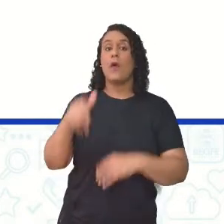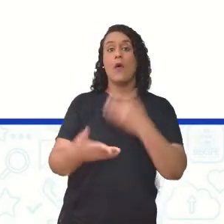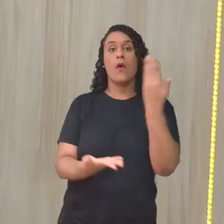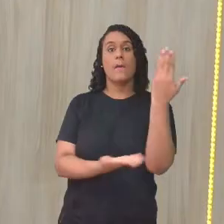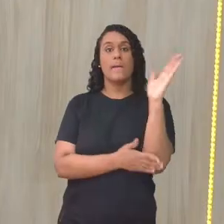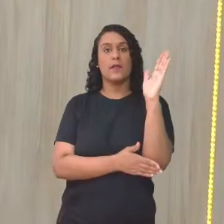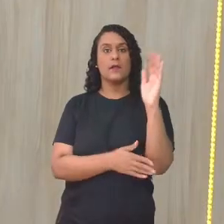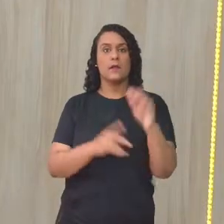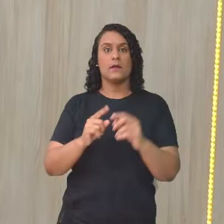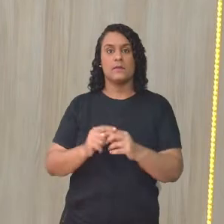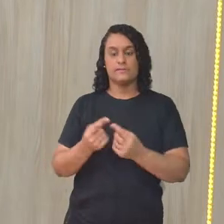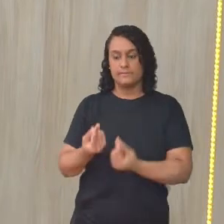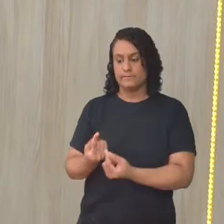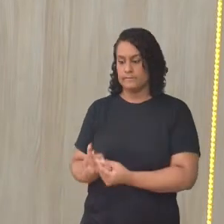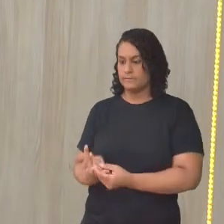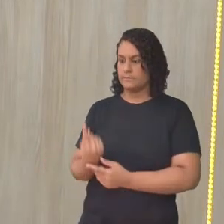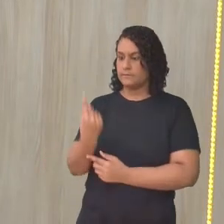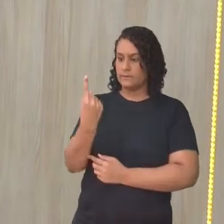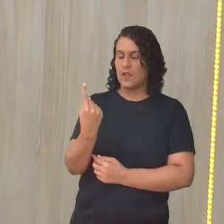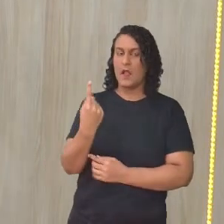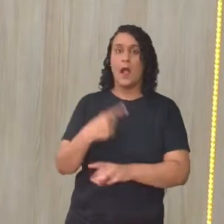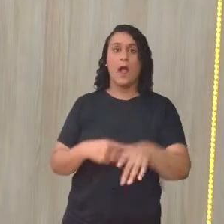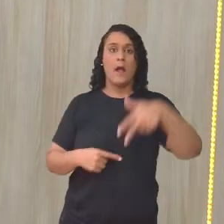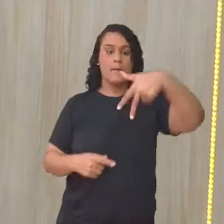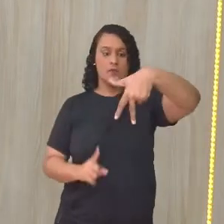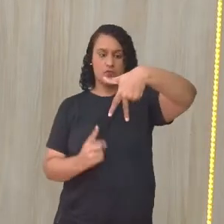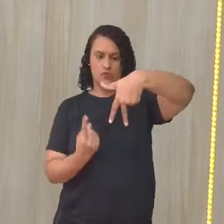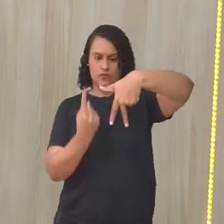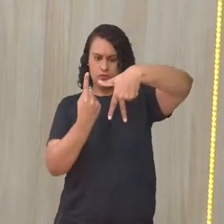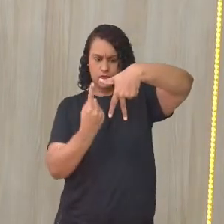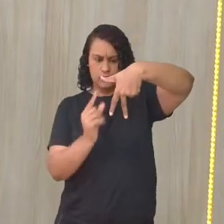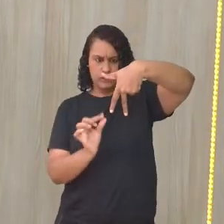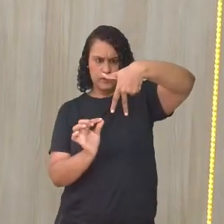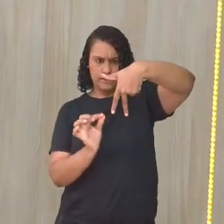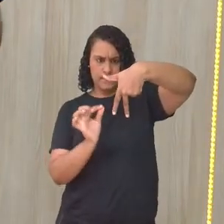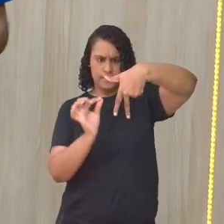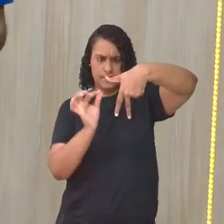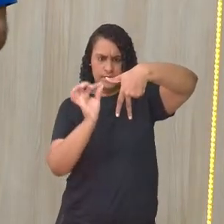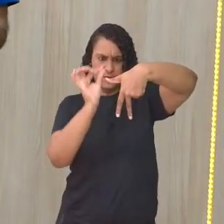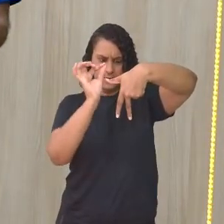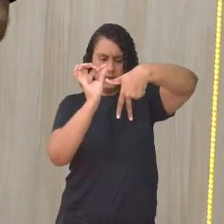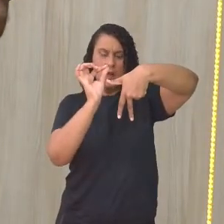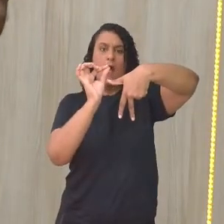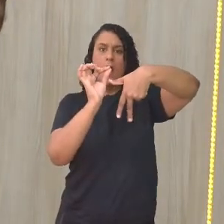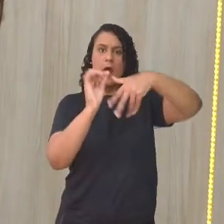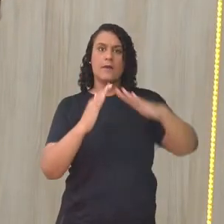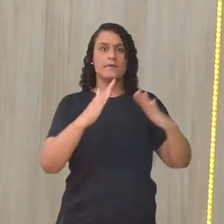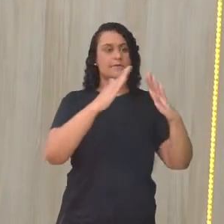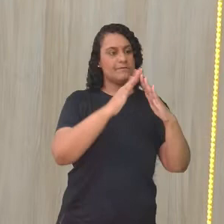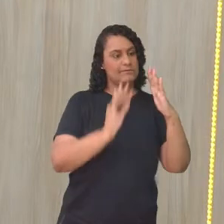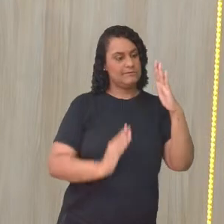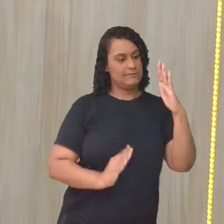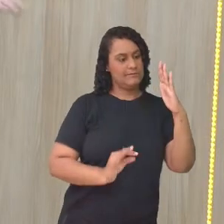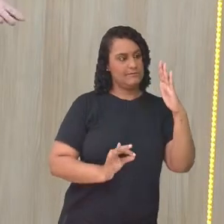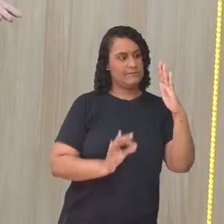a minha altura vai até esse pedaço da madeira aqui, ó. A sombra vai até esse pedaço da madeira. Ele fazia as medições com